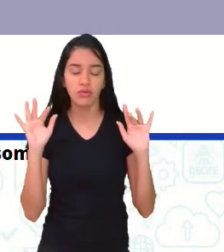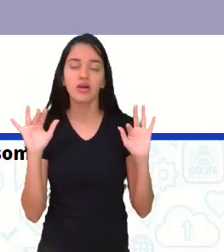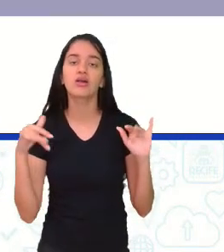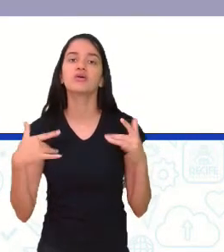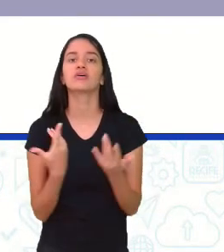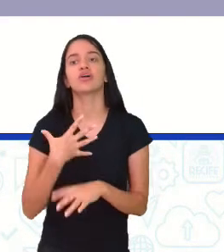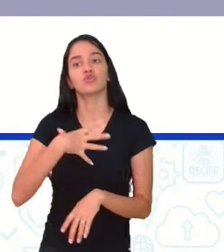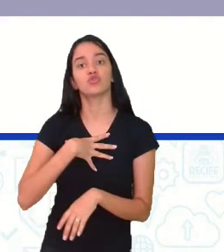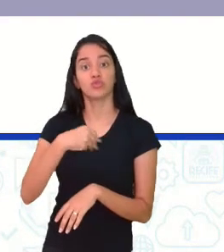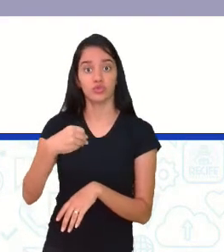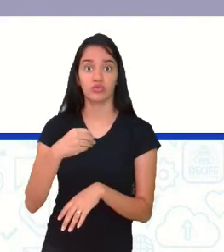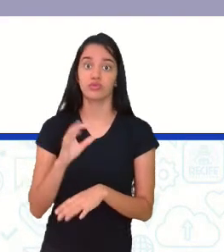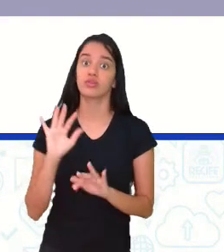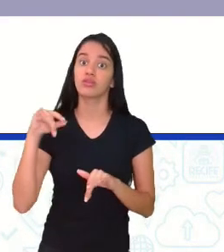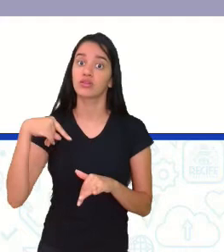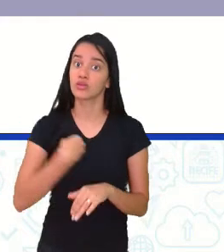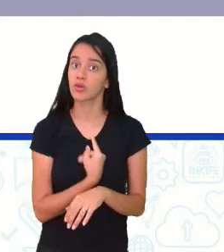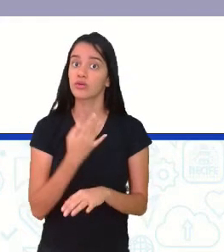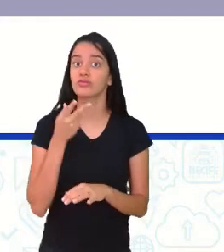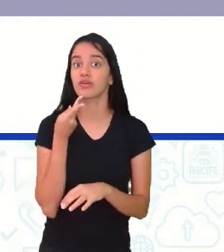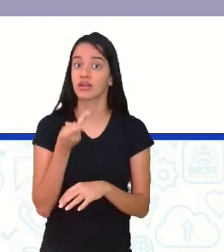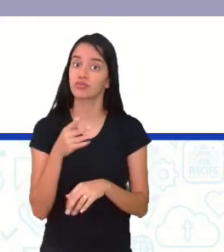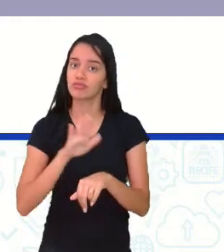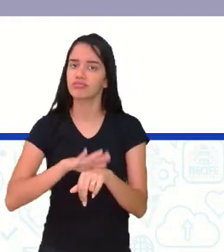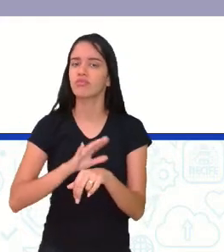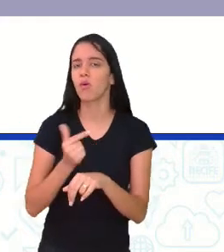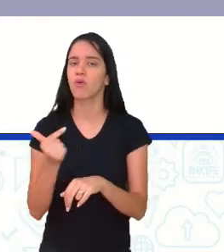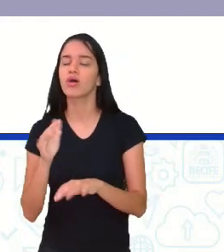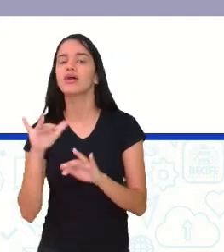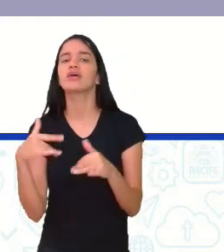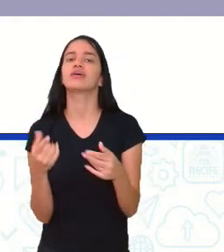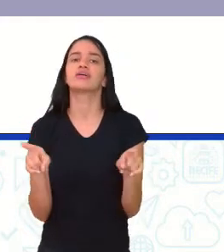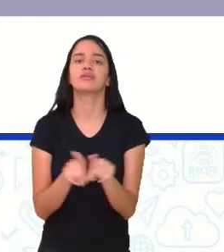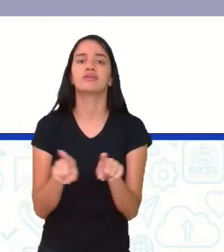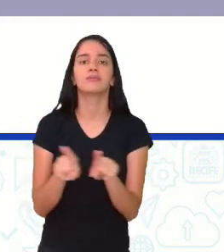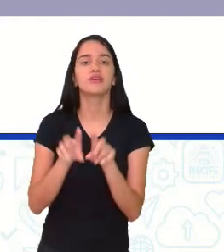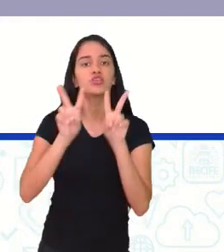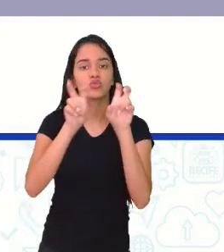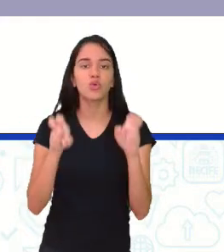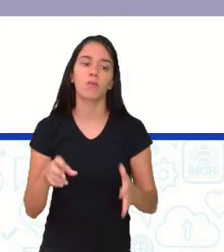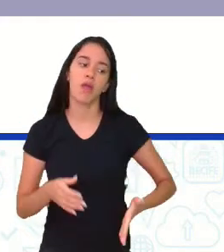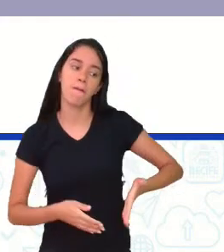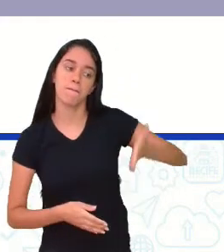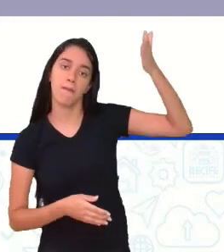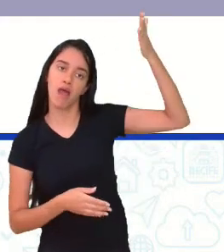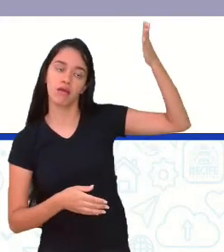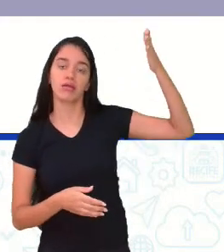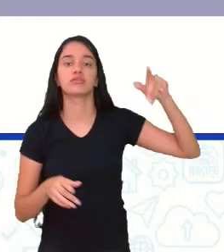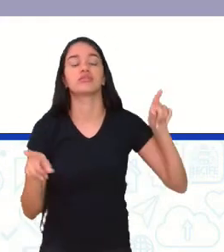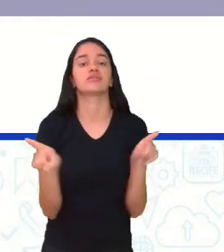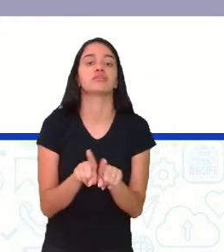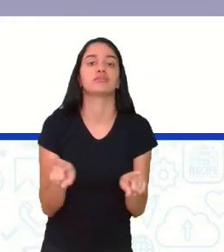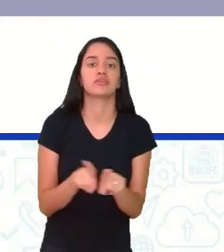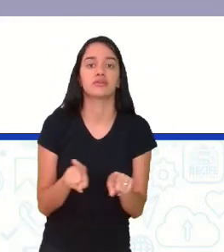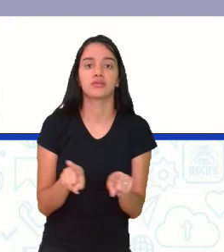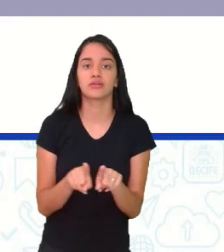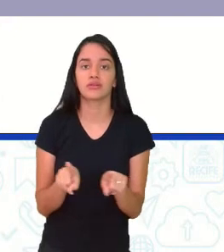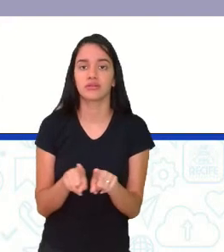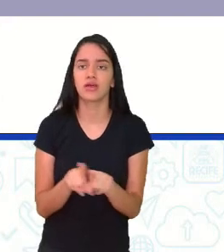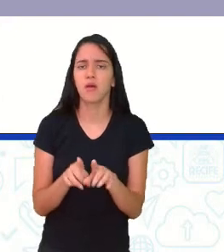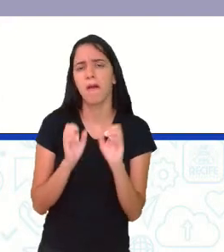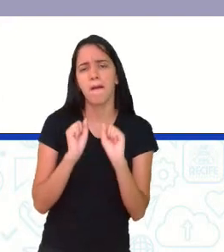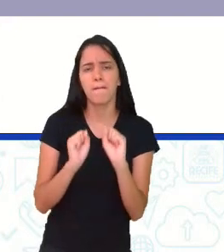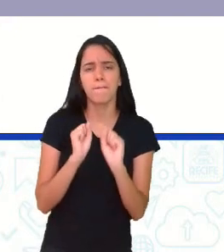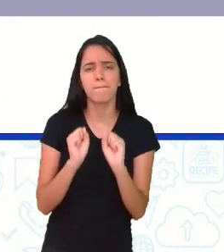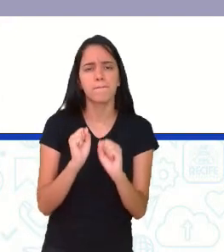aí a gente falou num outro momento. Essa arte ela consiste em uma projeção sobre paredes, tela de linho, pode